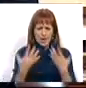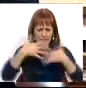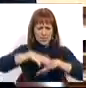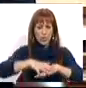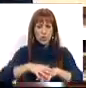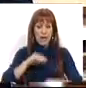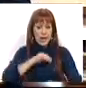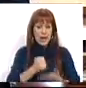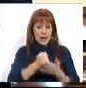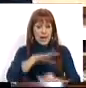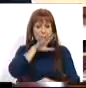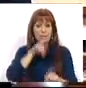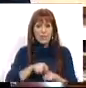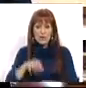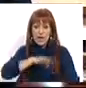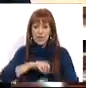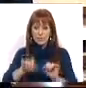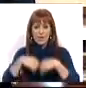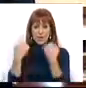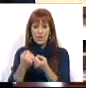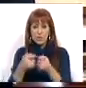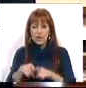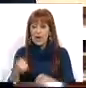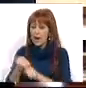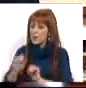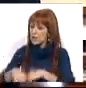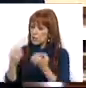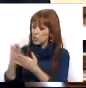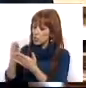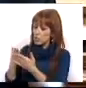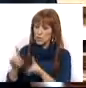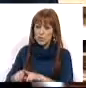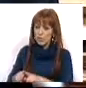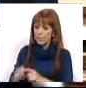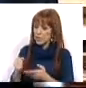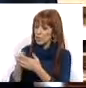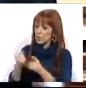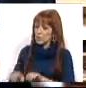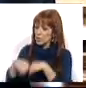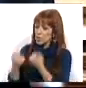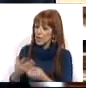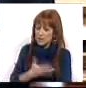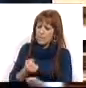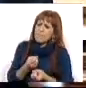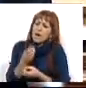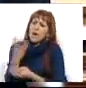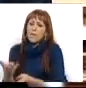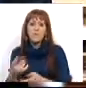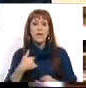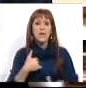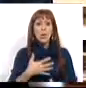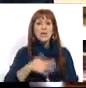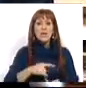inserção, os abonos de família, as pensões sociais, a ação social escolar, o subsídio social de desemprego e por aí fora. E